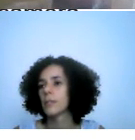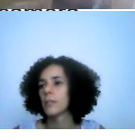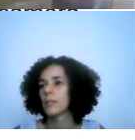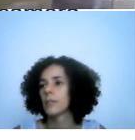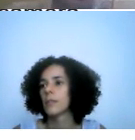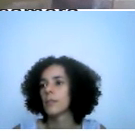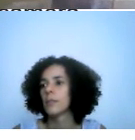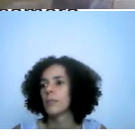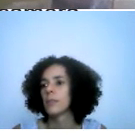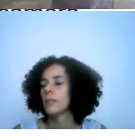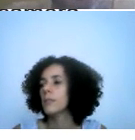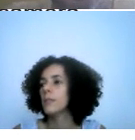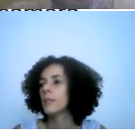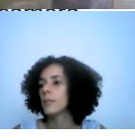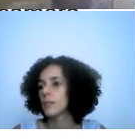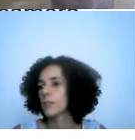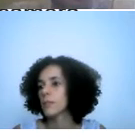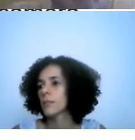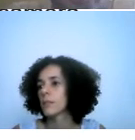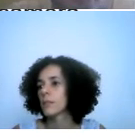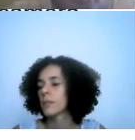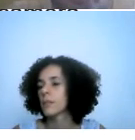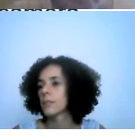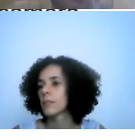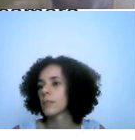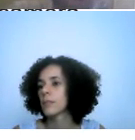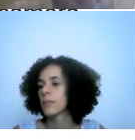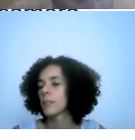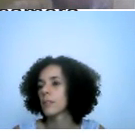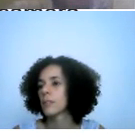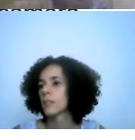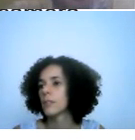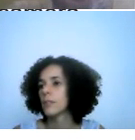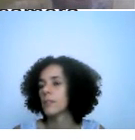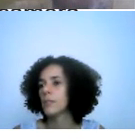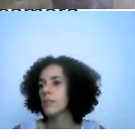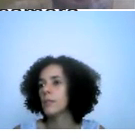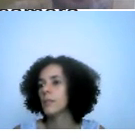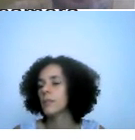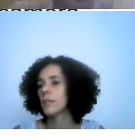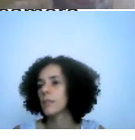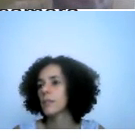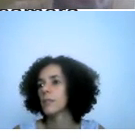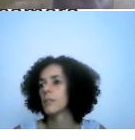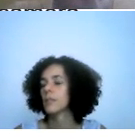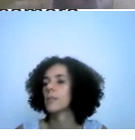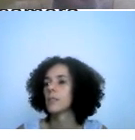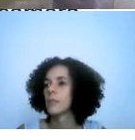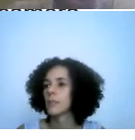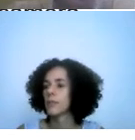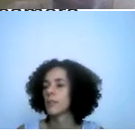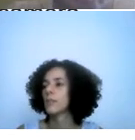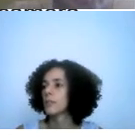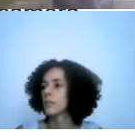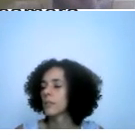risco quando já apresenta como invasora, ou melhor, quando essa espécie já se apresenta como invasora na região ou em